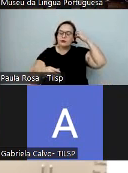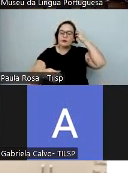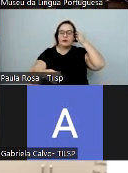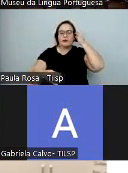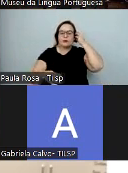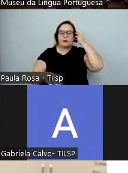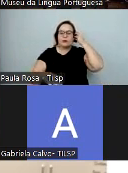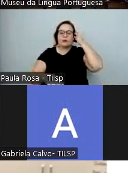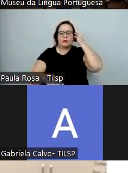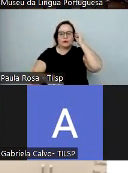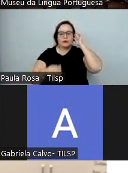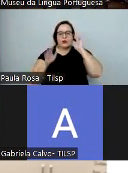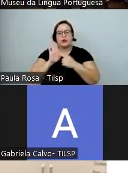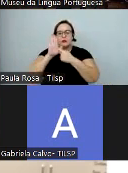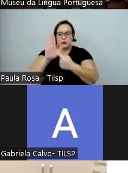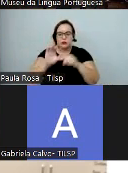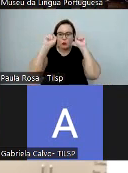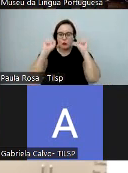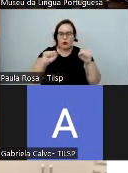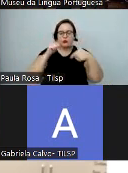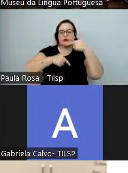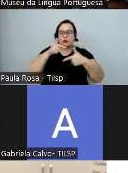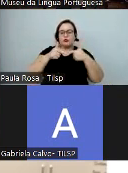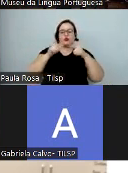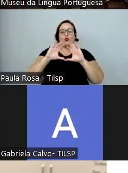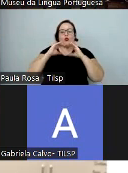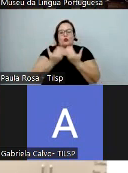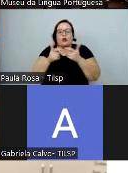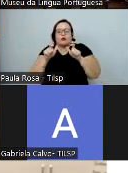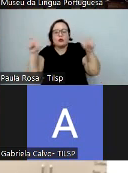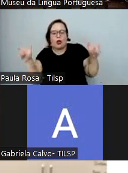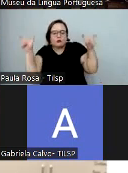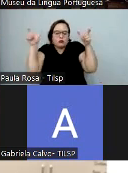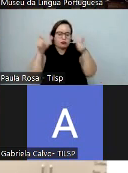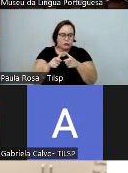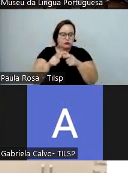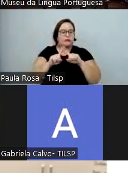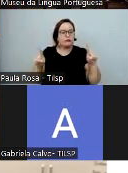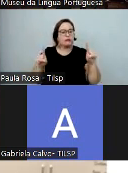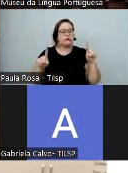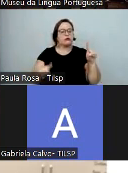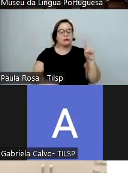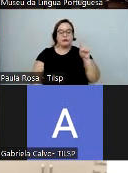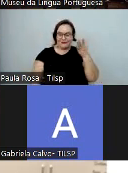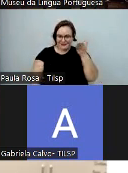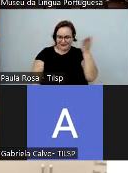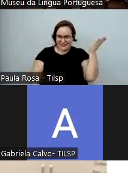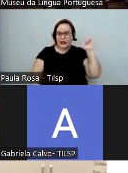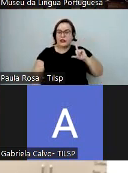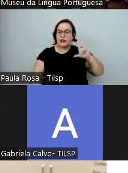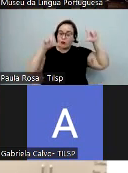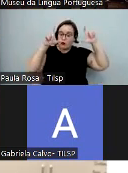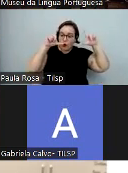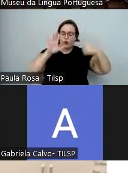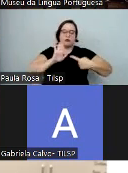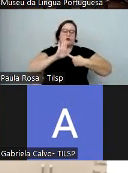pequenas no país todo porque elas são bem fáceis de transportar mas a esquerda nós temos a foto de uma exposição que foi